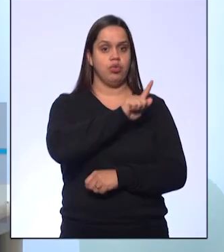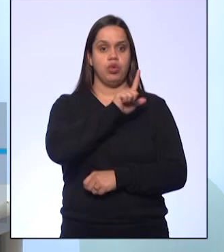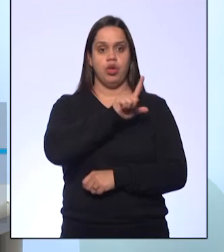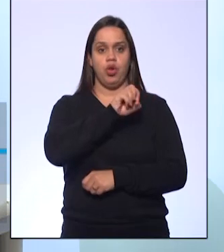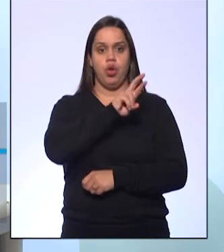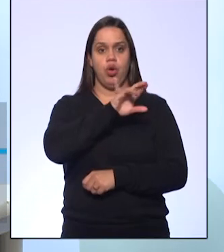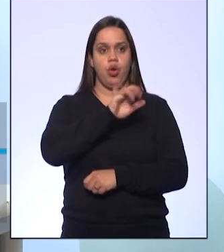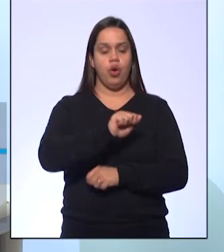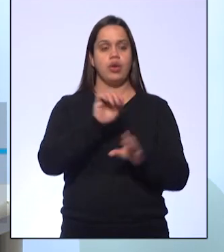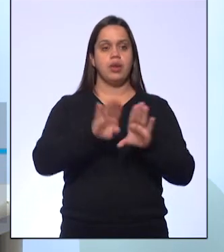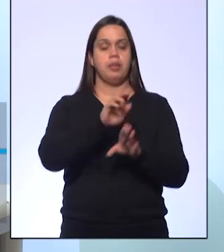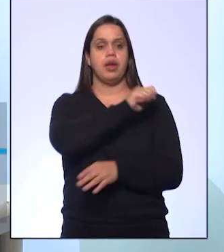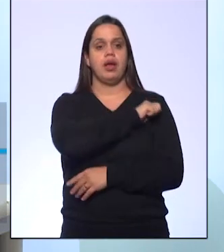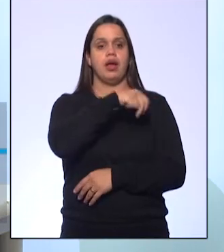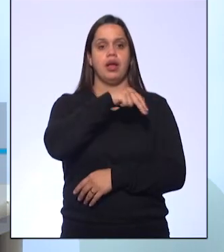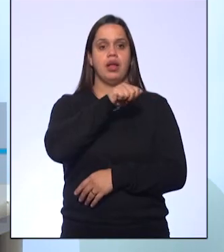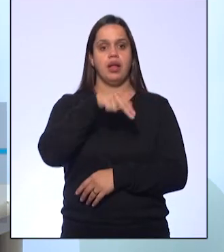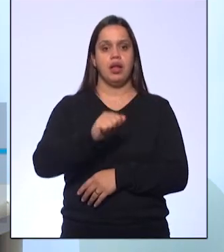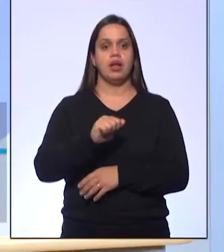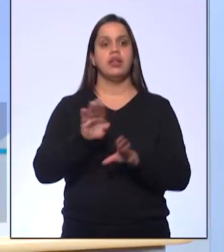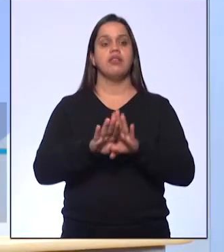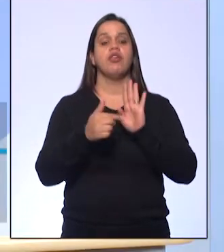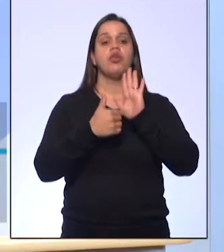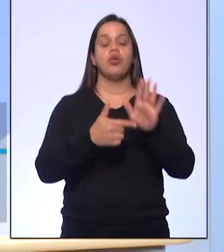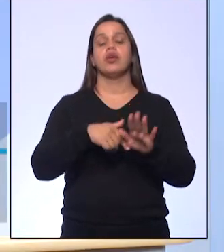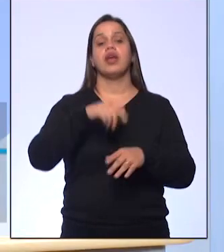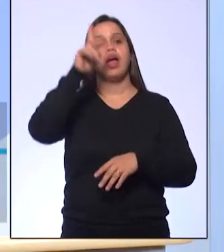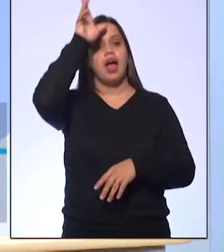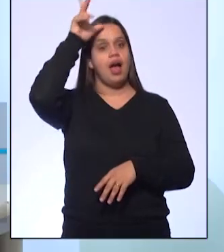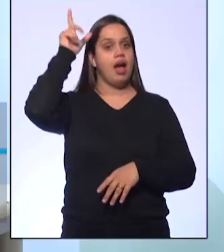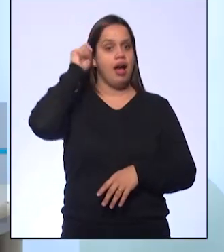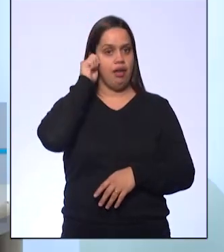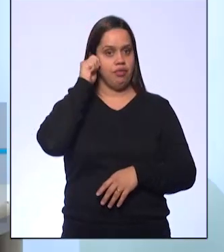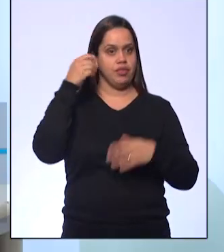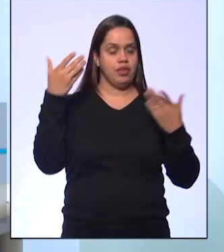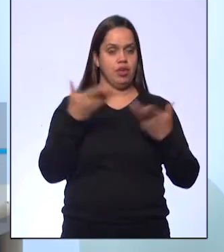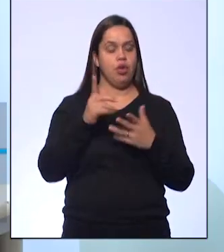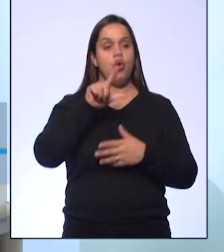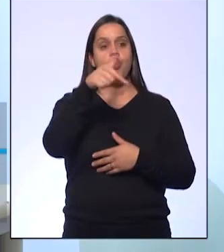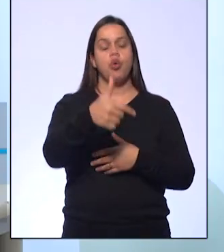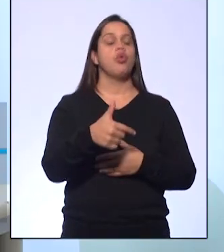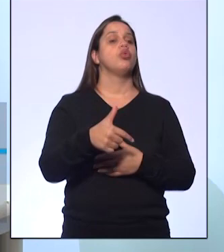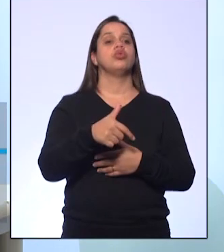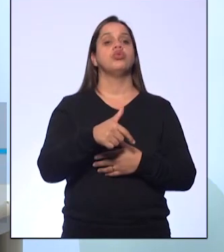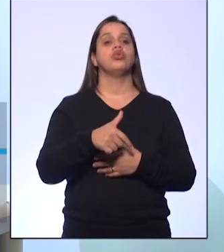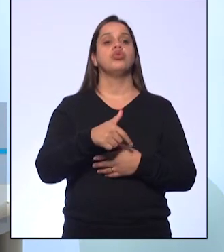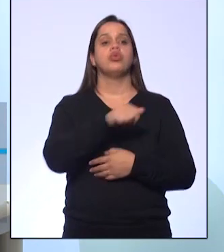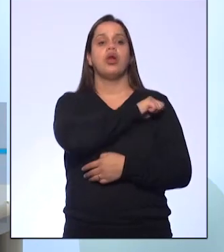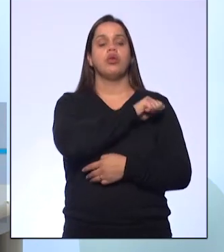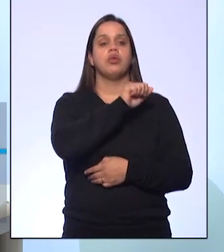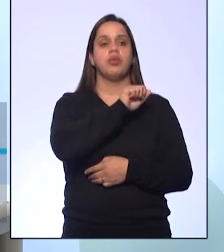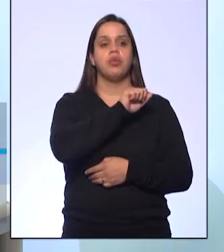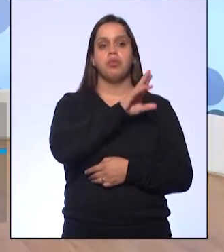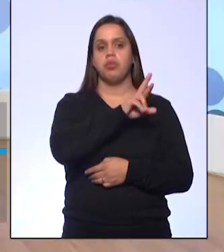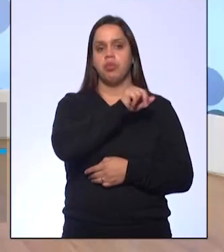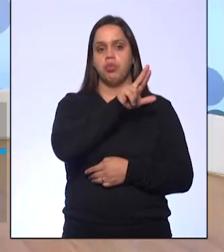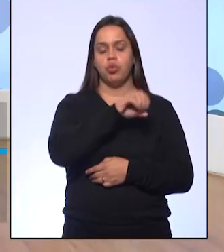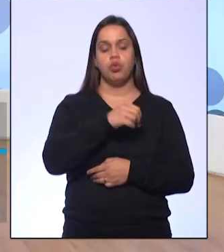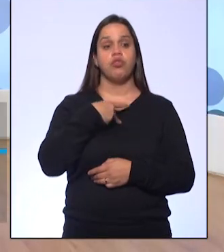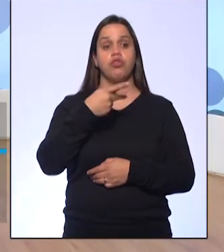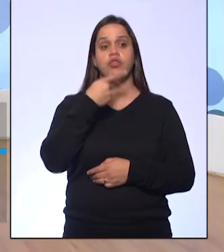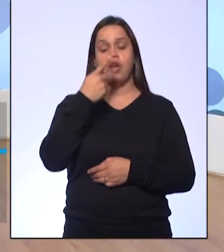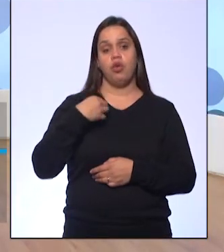Ana Beatriz citaram África. A segunda questão, o Bruno disse viagens